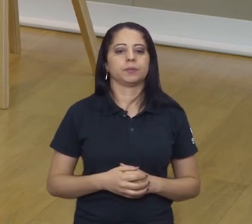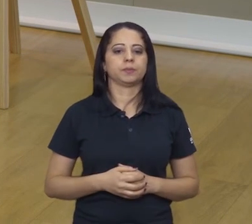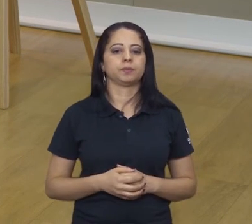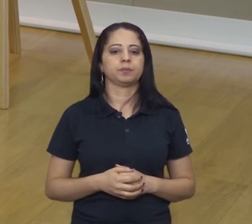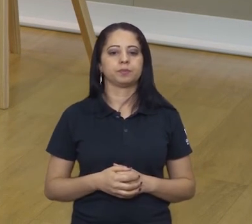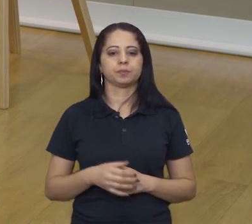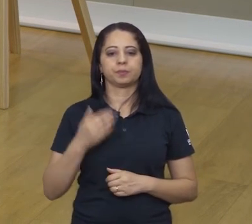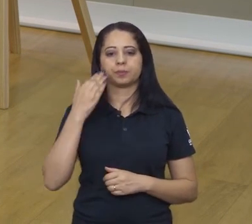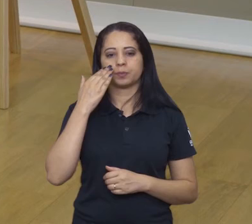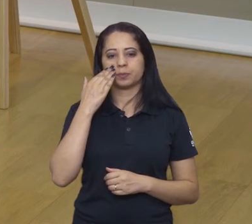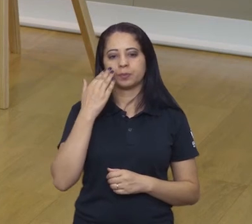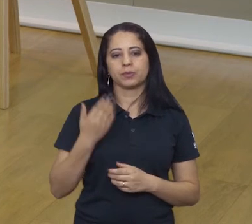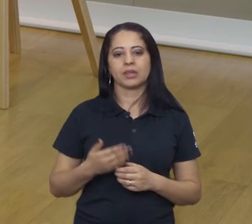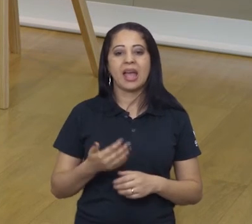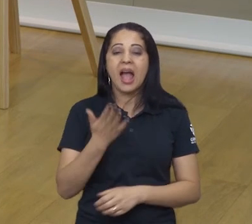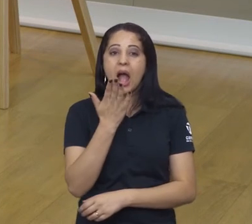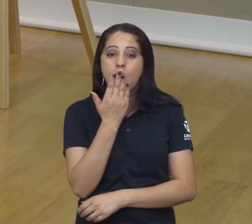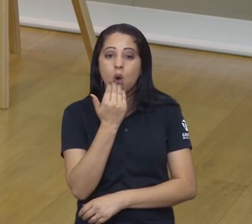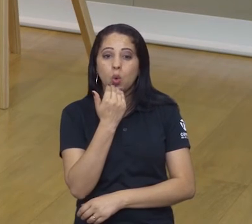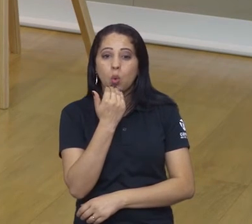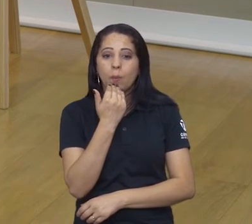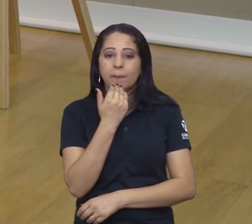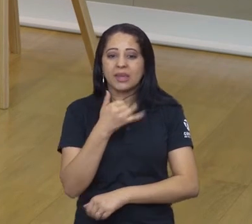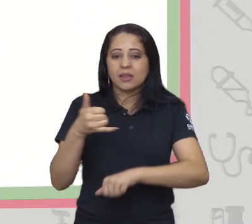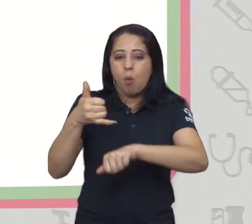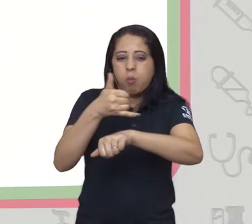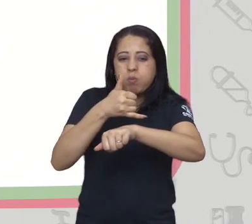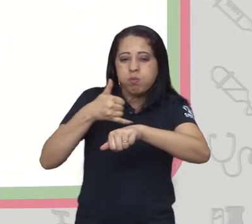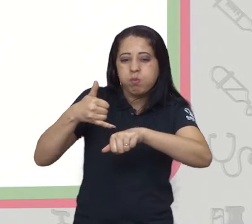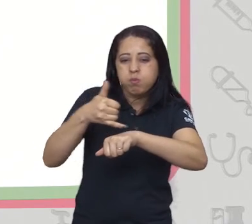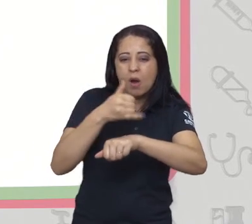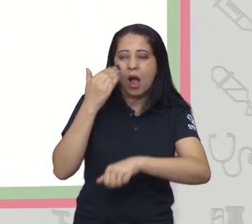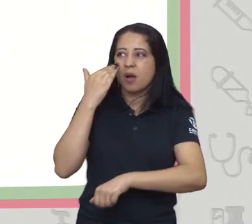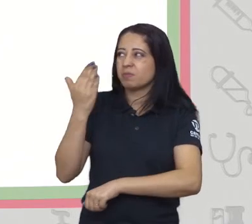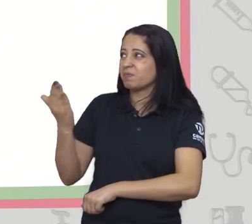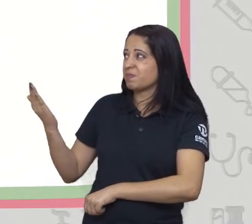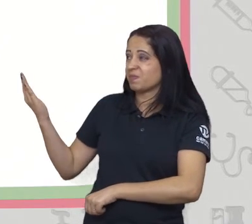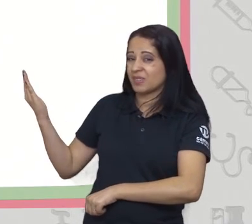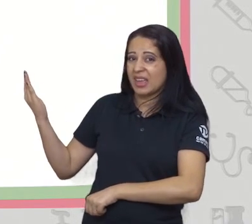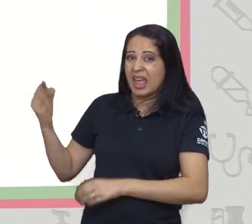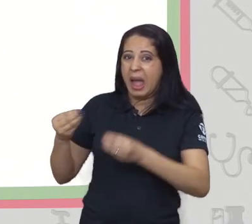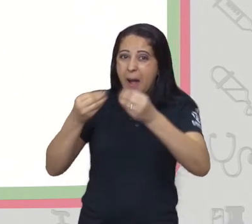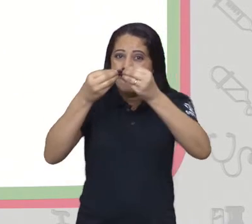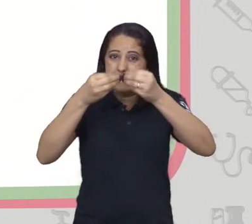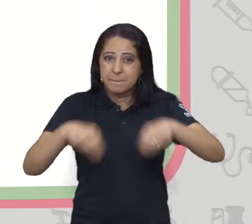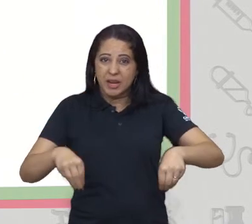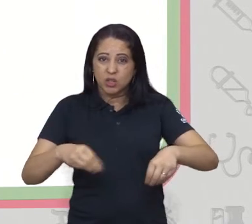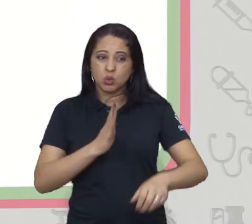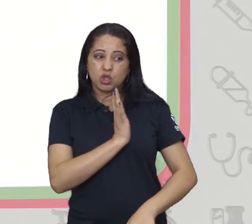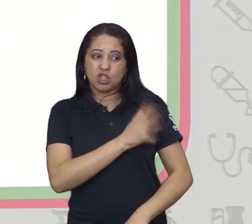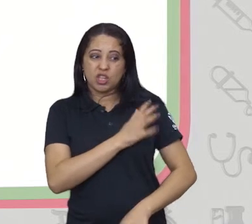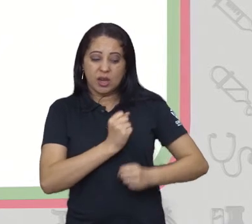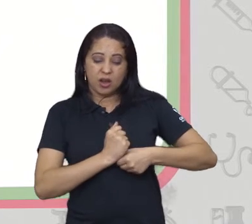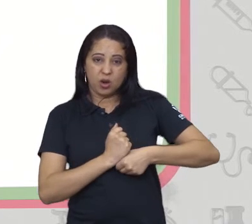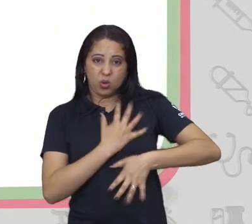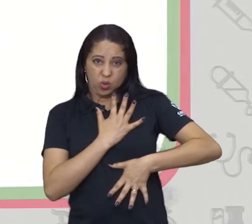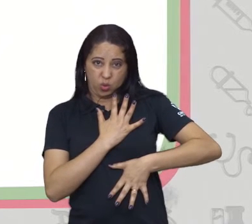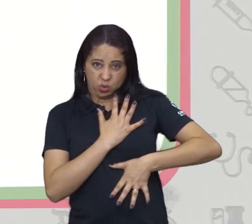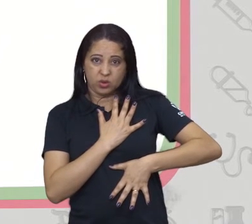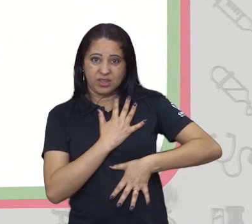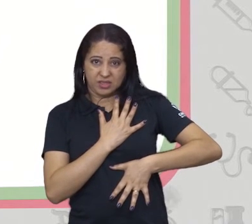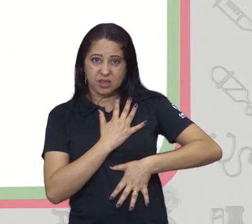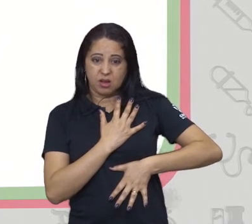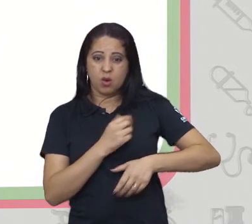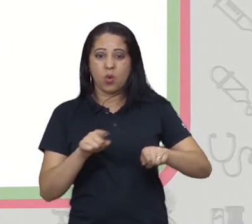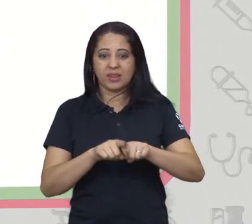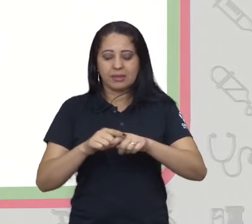lá Dr Sérgio Reis alimentos ricos em gorduras saturadas prejudicam o sistema cardiovascular e aumentam o nível